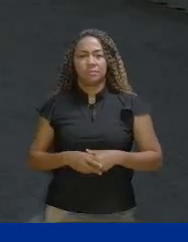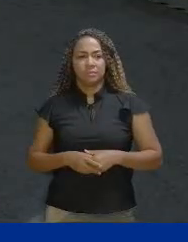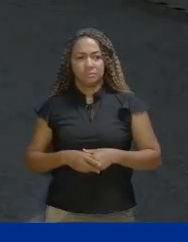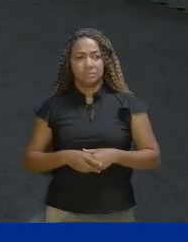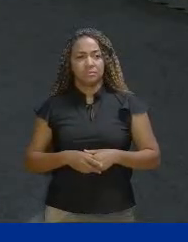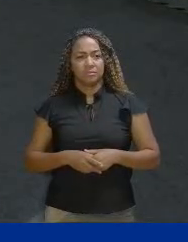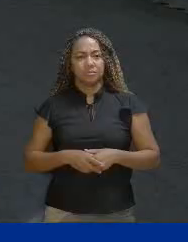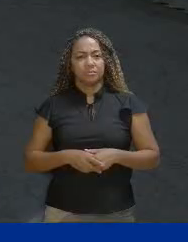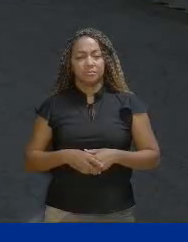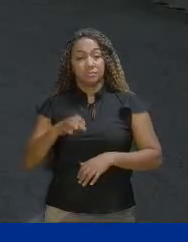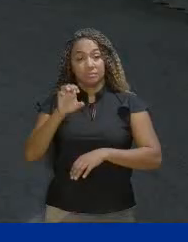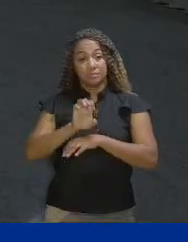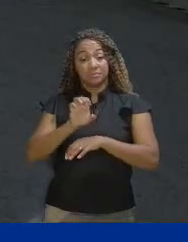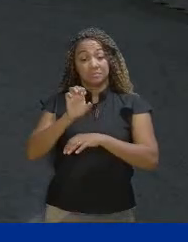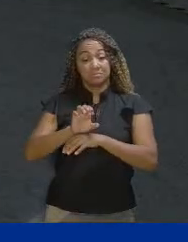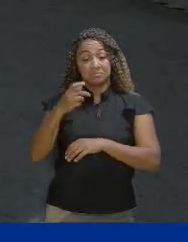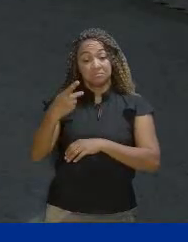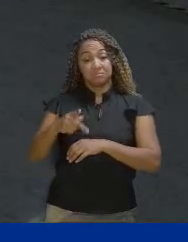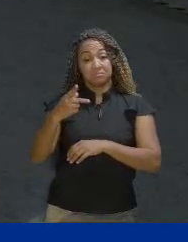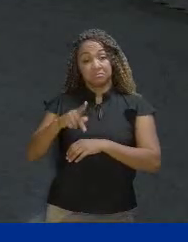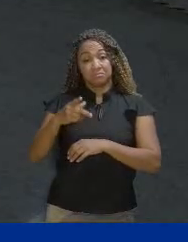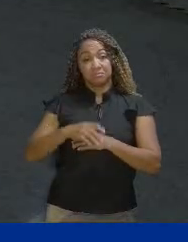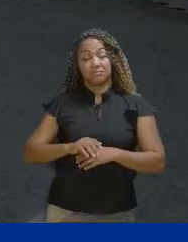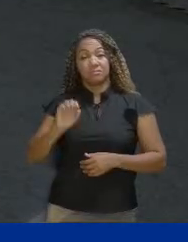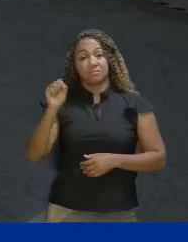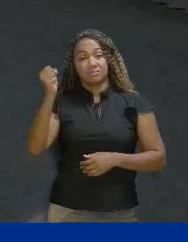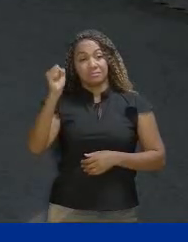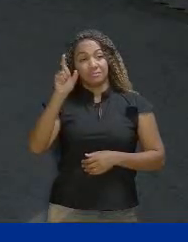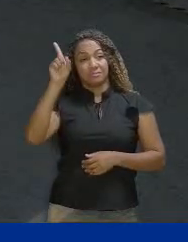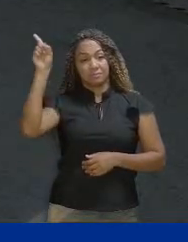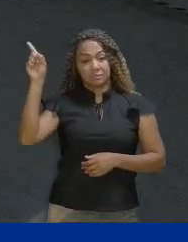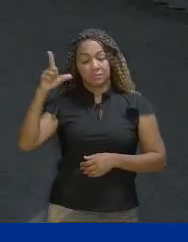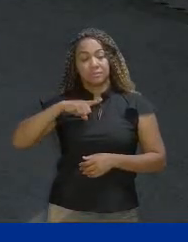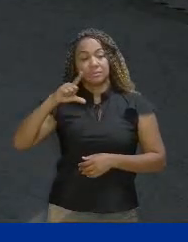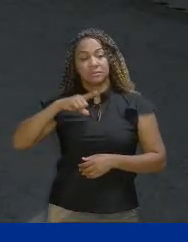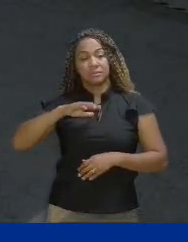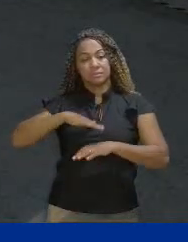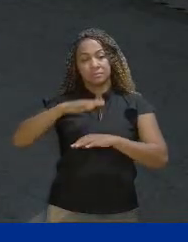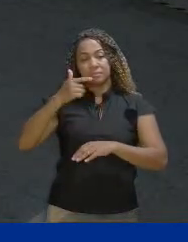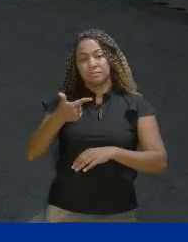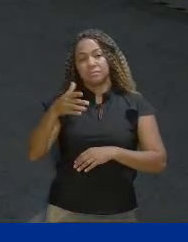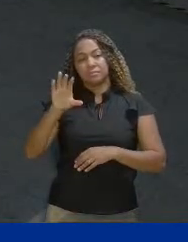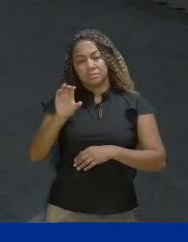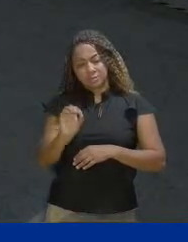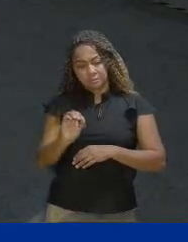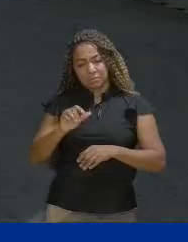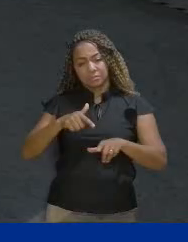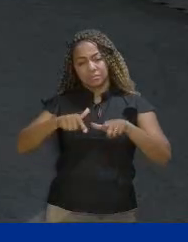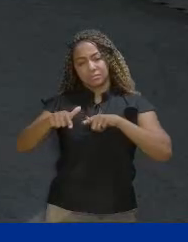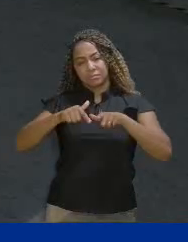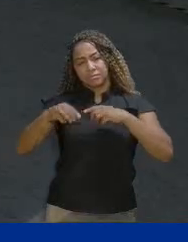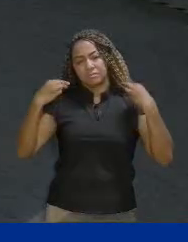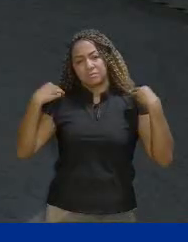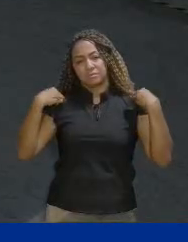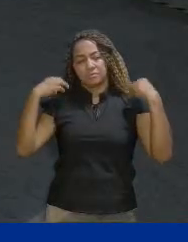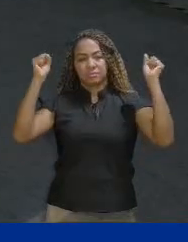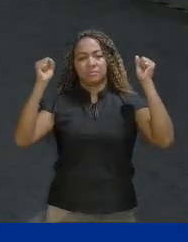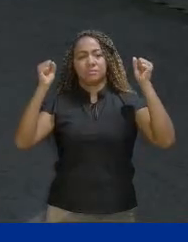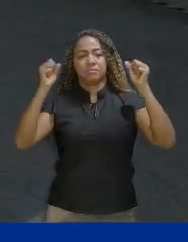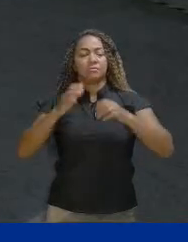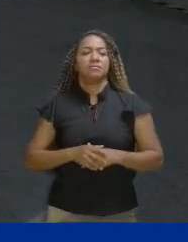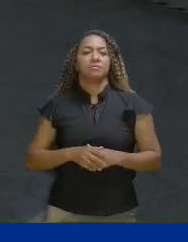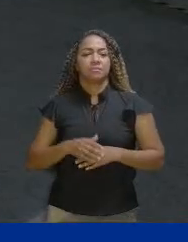é do estado do Amapá, é natural de Santana e já tem mais de 20 anos de magistratura e é titular da